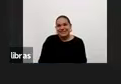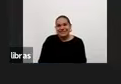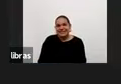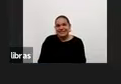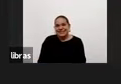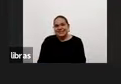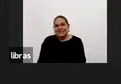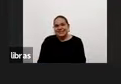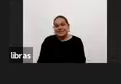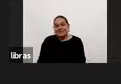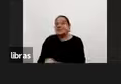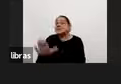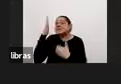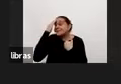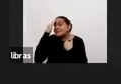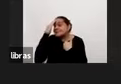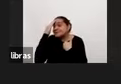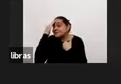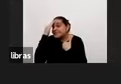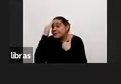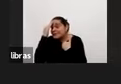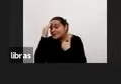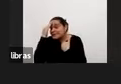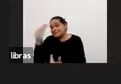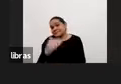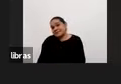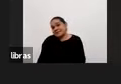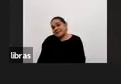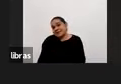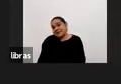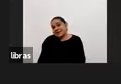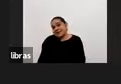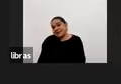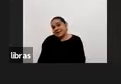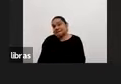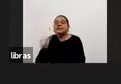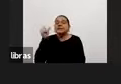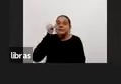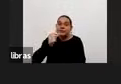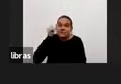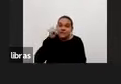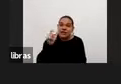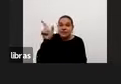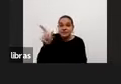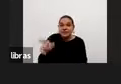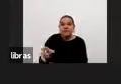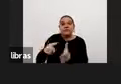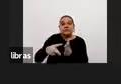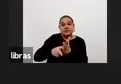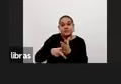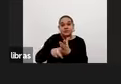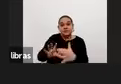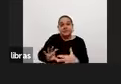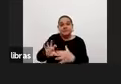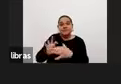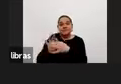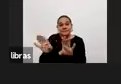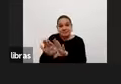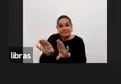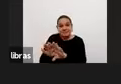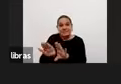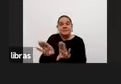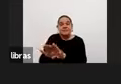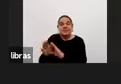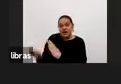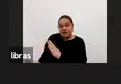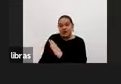Tá bom, obrigado. Agradecer o pessoal do sindicato e as mulheres nossas também, que tem um grupo, estão ajudando nós também, dando mais apoio para a